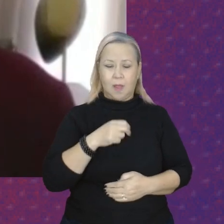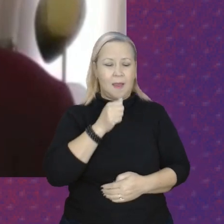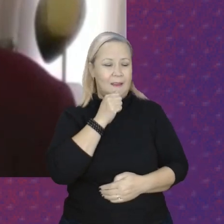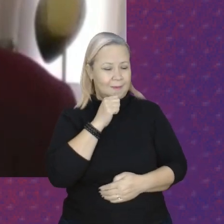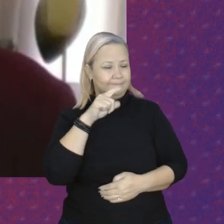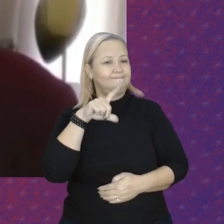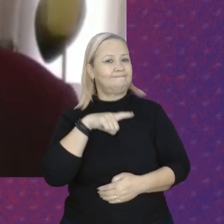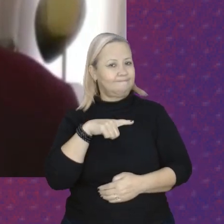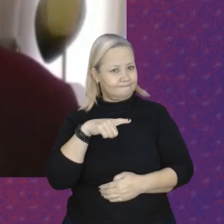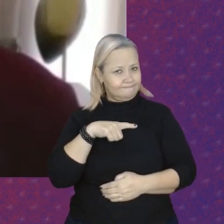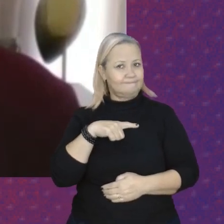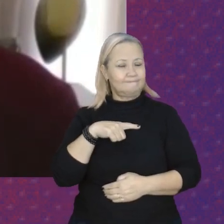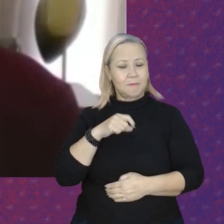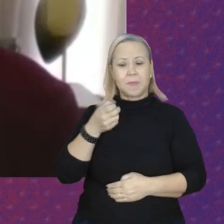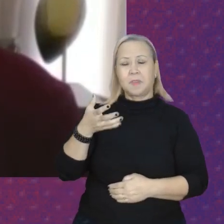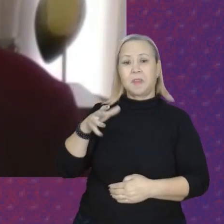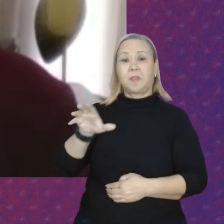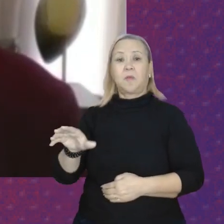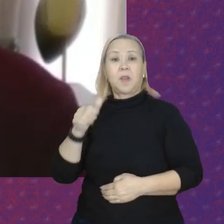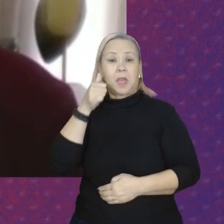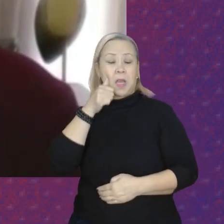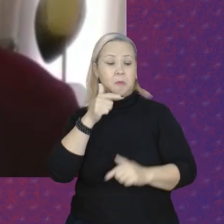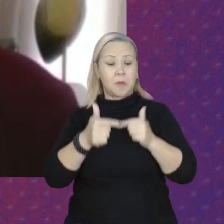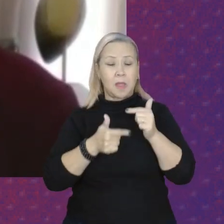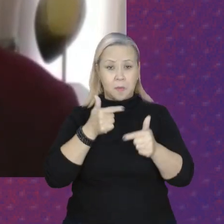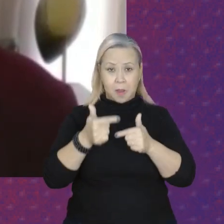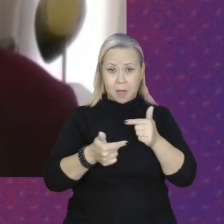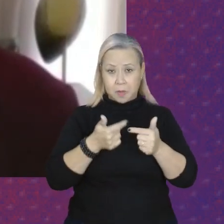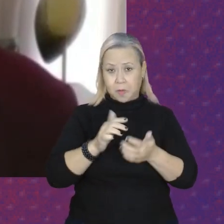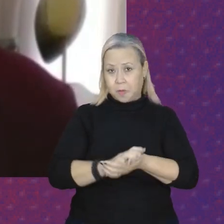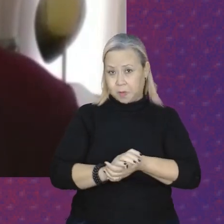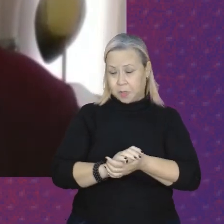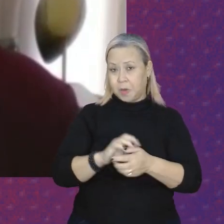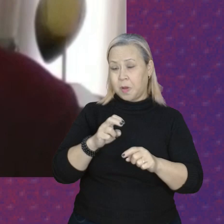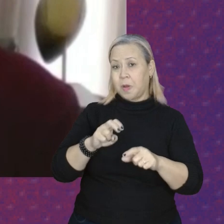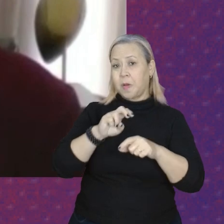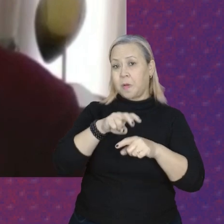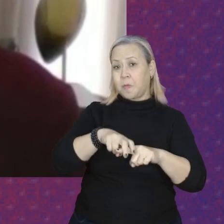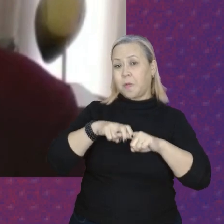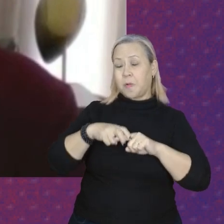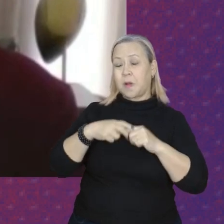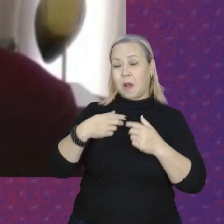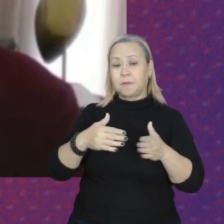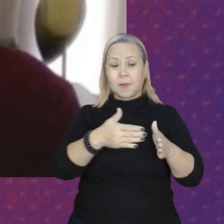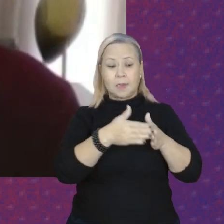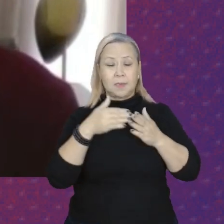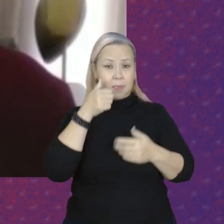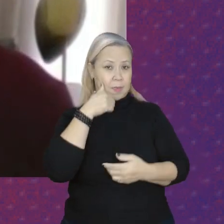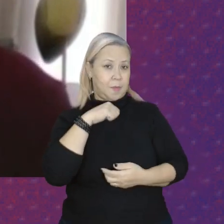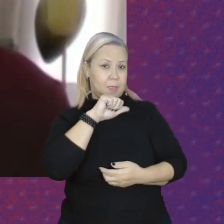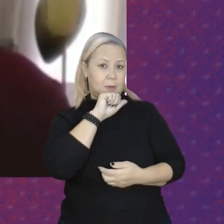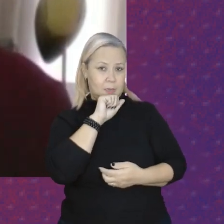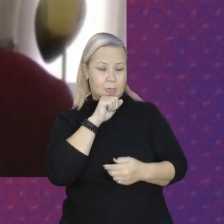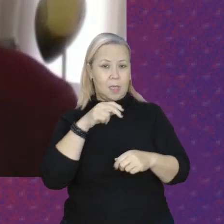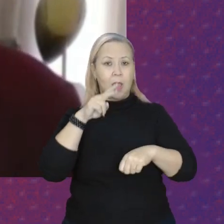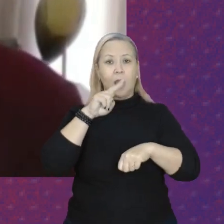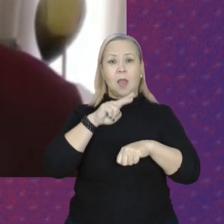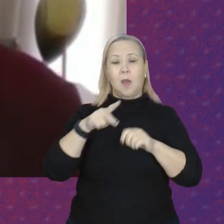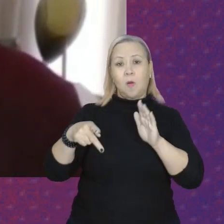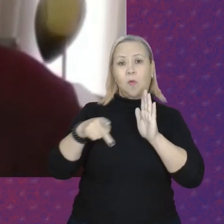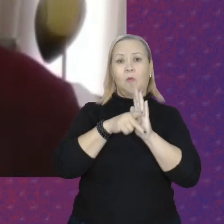há quem não queira mulher trabalhadora por conta da licença maternidade. O próprio